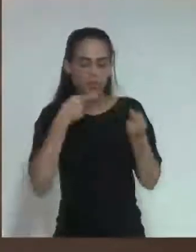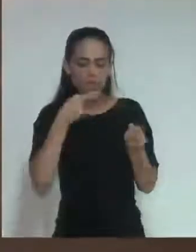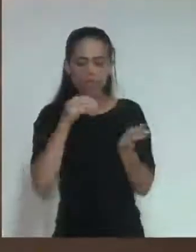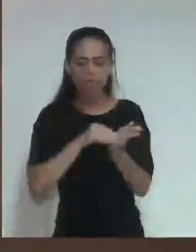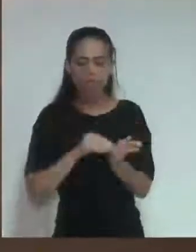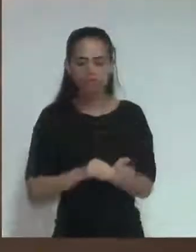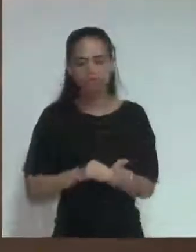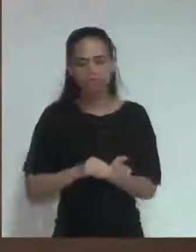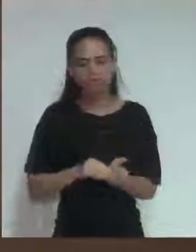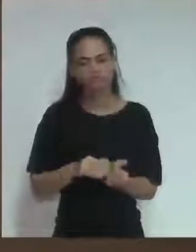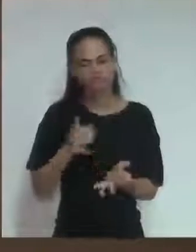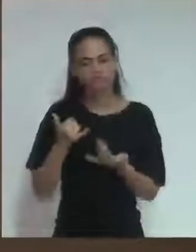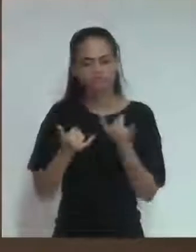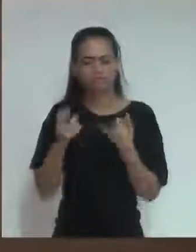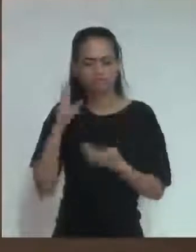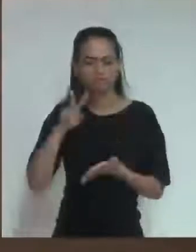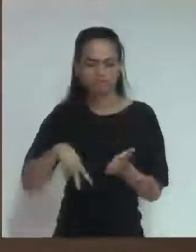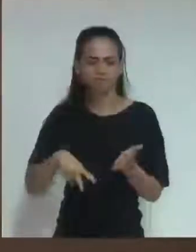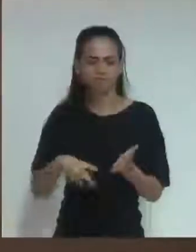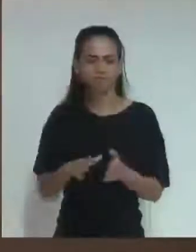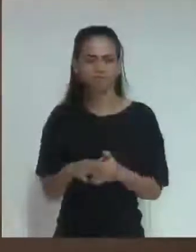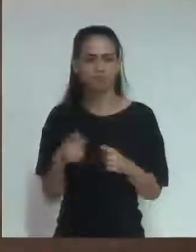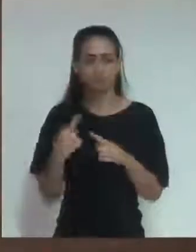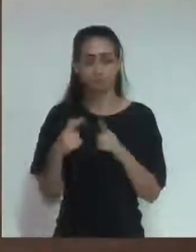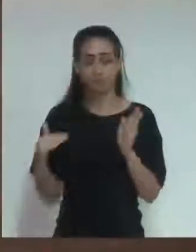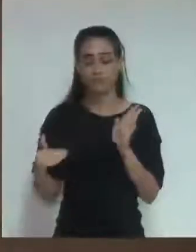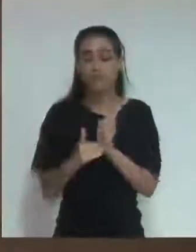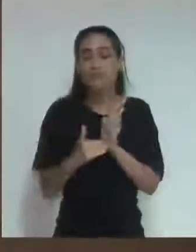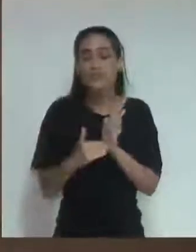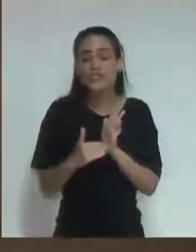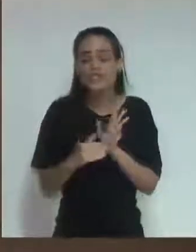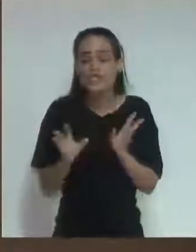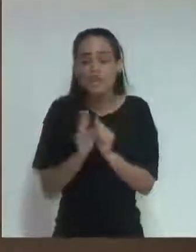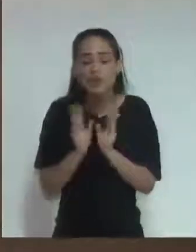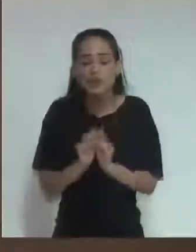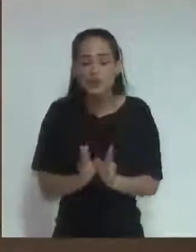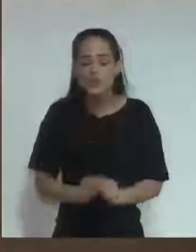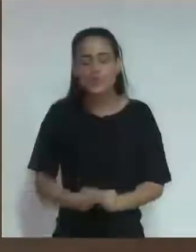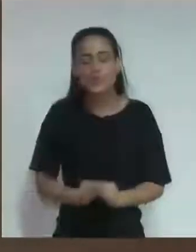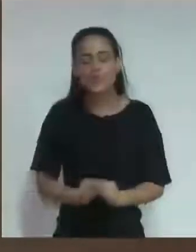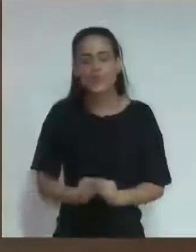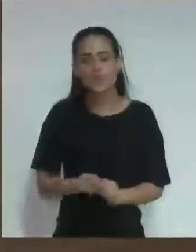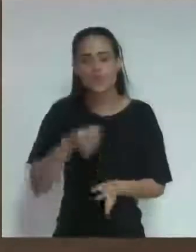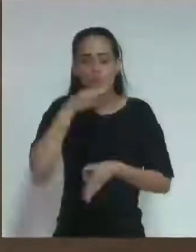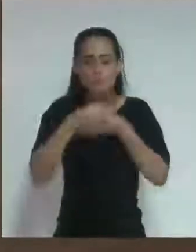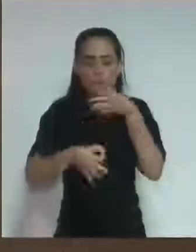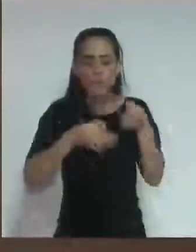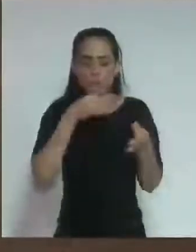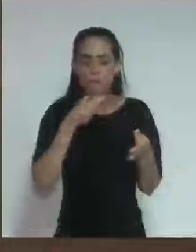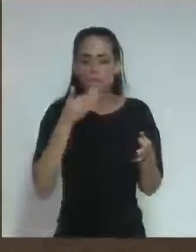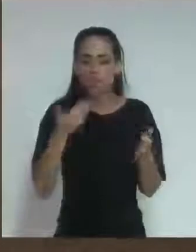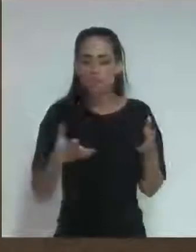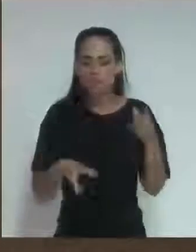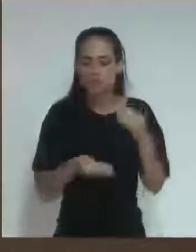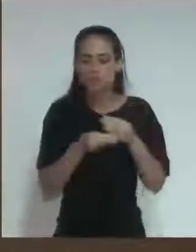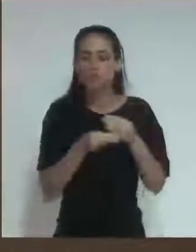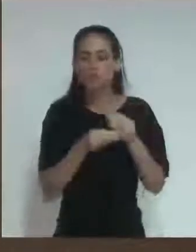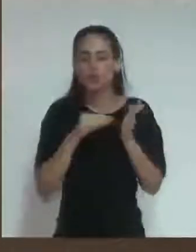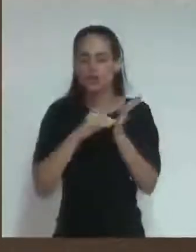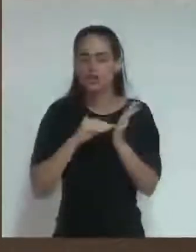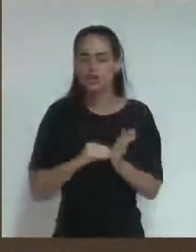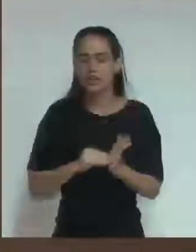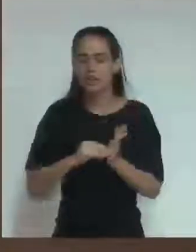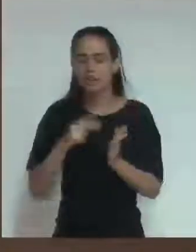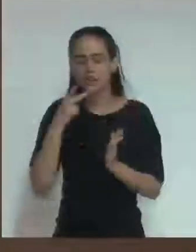E, sobretudo, isso está na parte final, das conclusões. A conclusão faz parte do relatório. Não, é bom, é muito bom, como